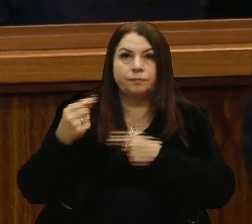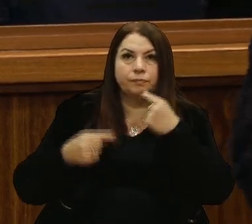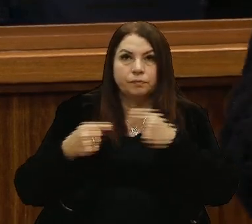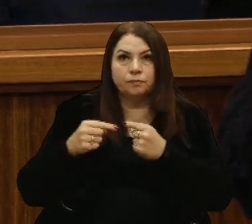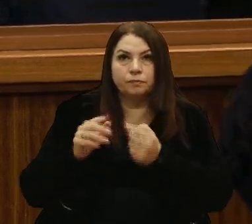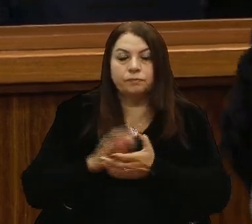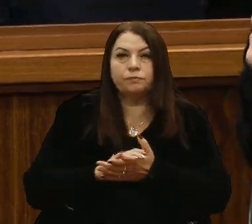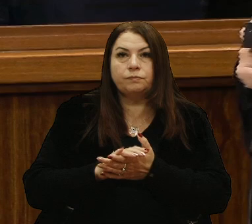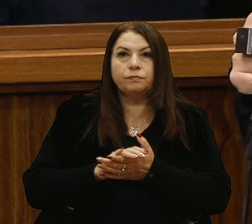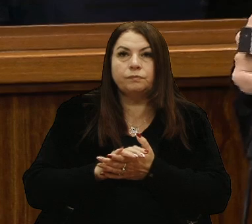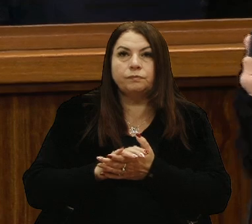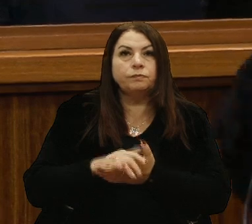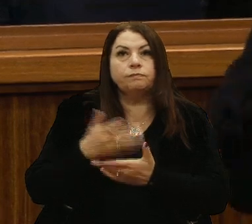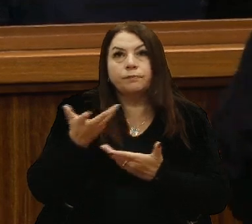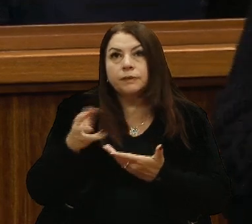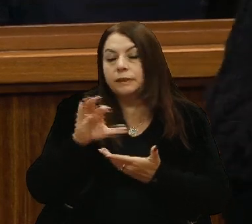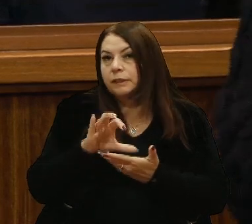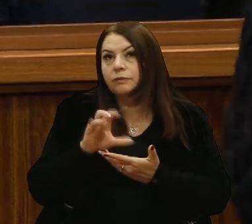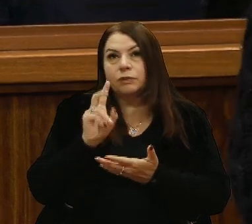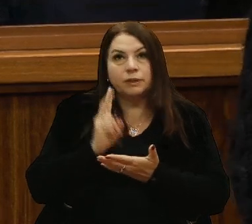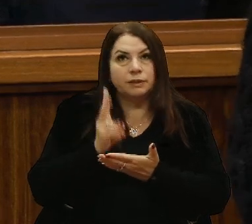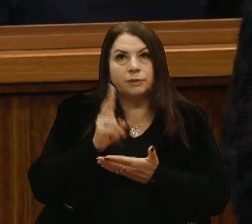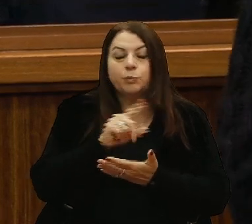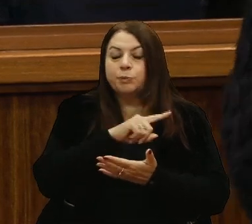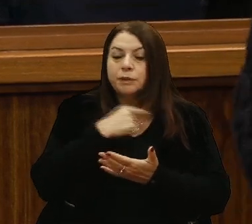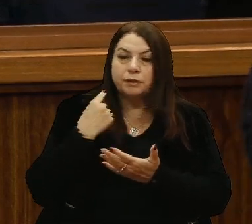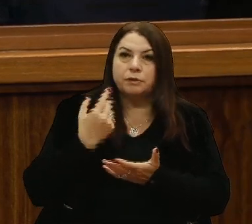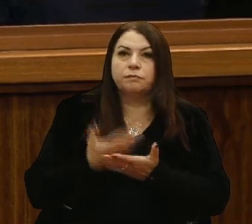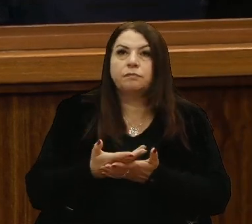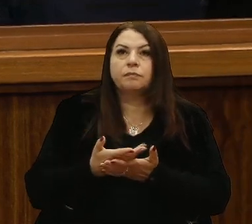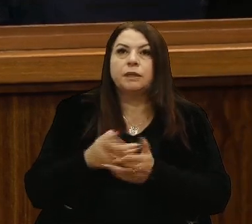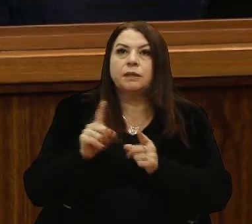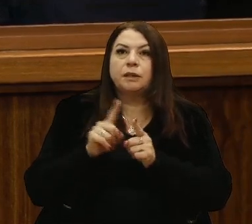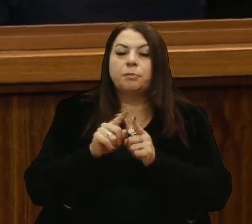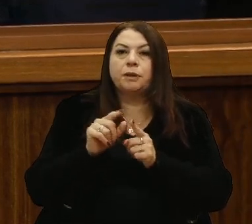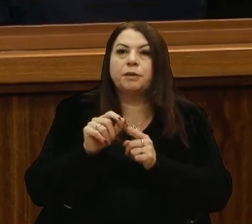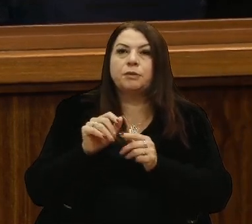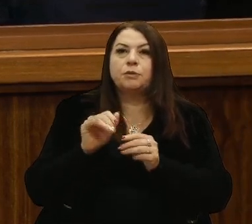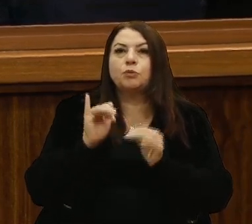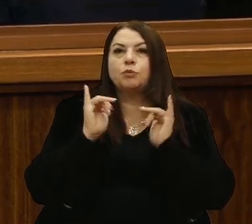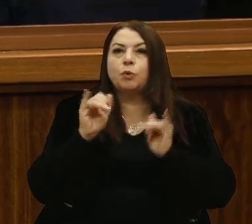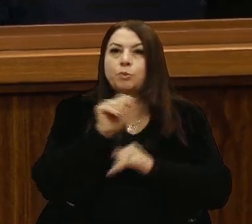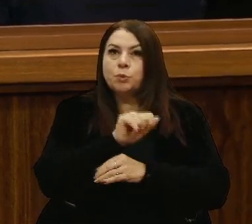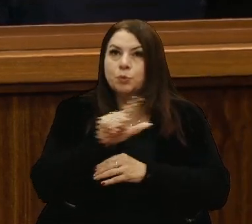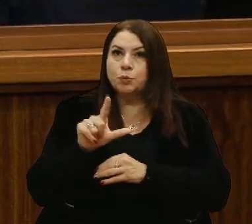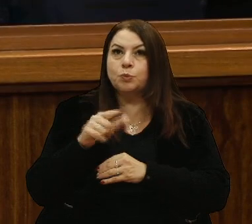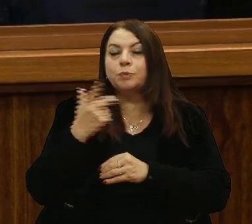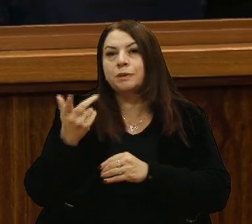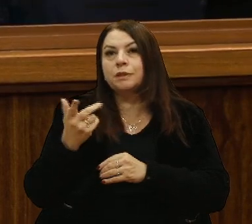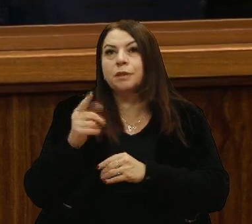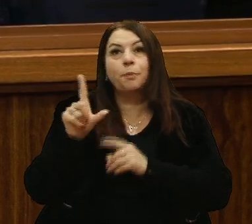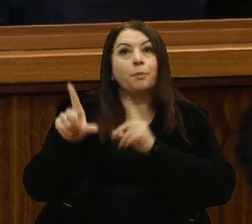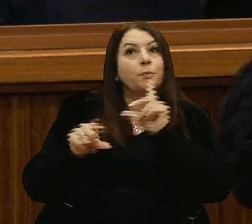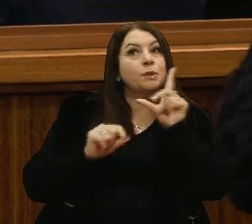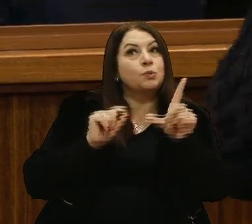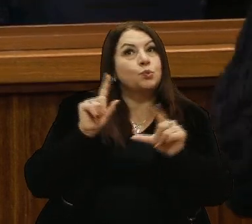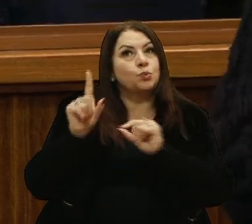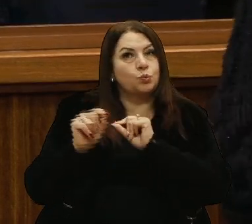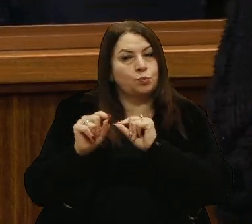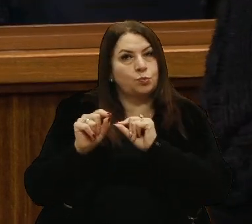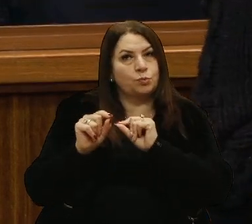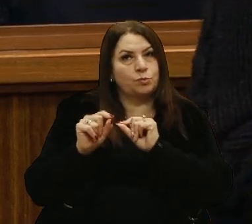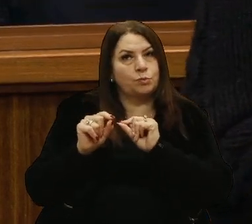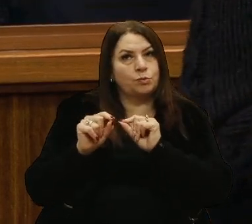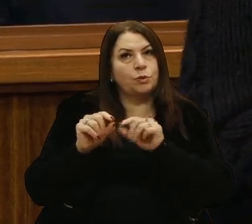isso. Porque enquanto for assim, vai sempre atrasar. A questão dos azuizinhos era uma alternativa ao